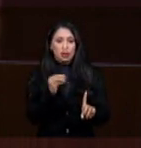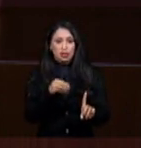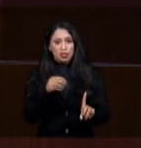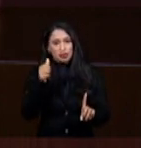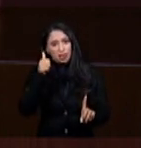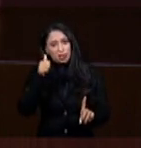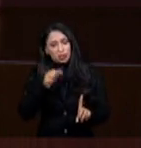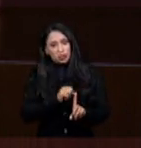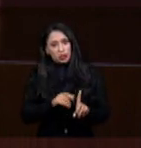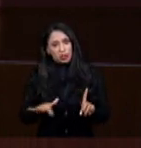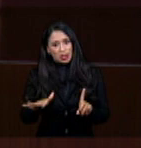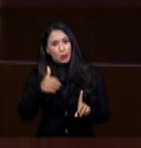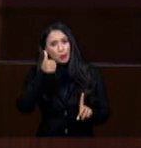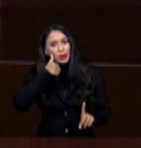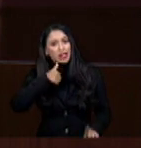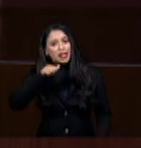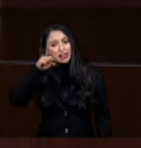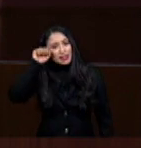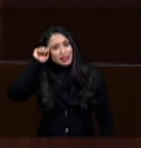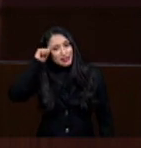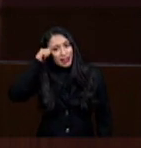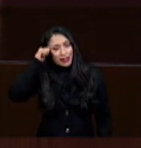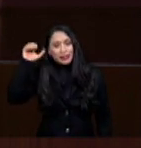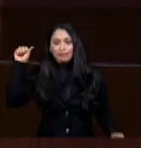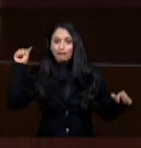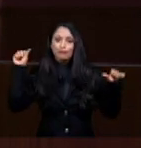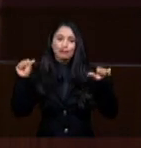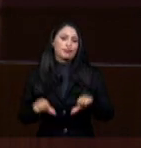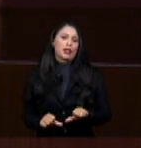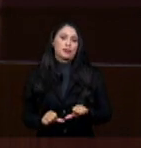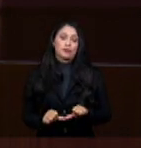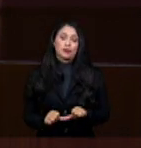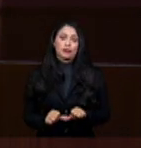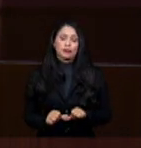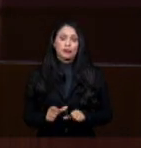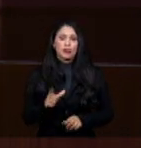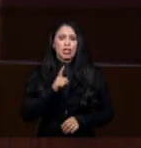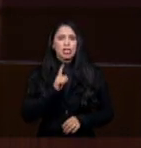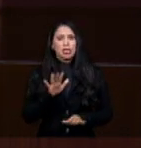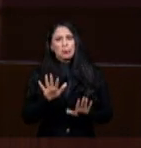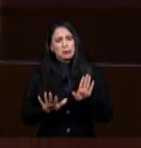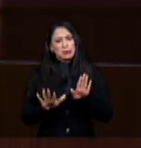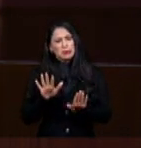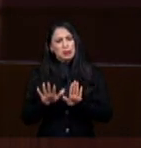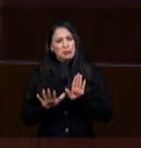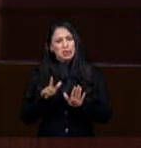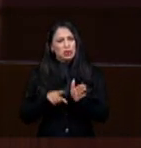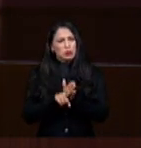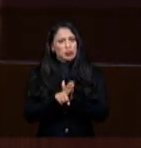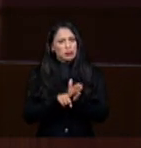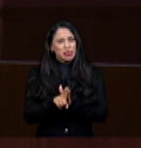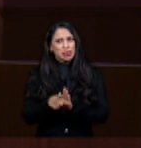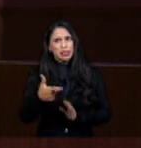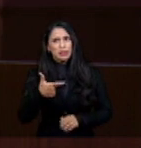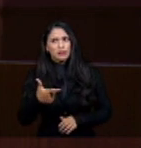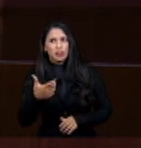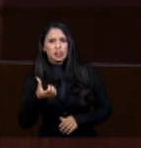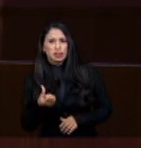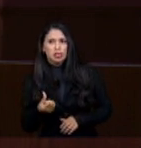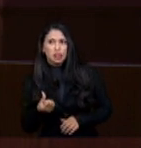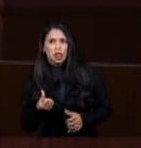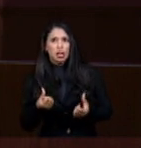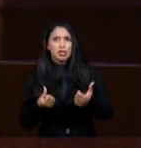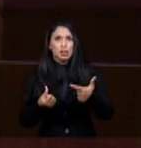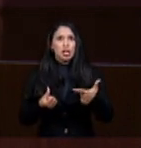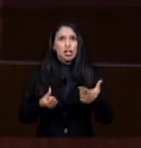Esse grupo é o grupo das mulheres negras aproximadamente algo entre dependendo da pesquisa 26 a 28 por